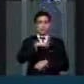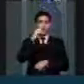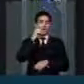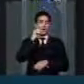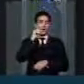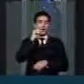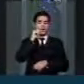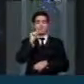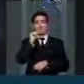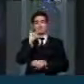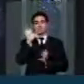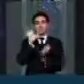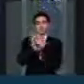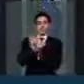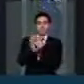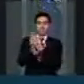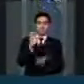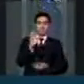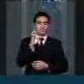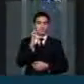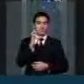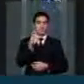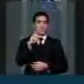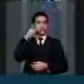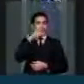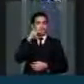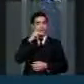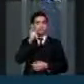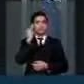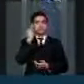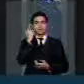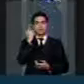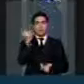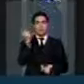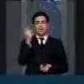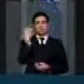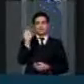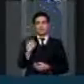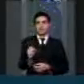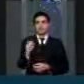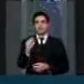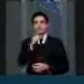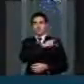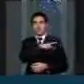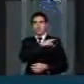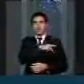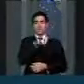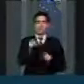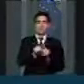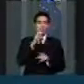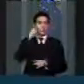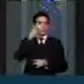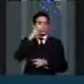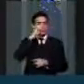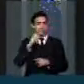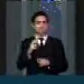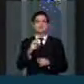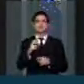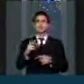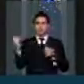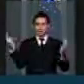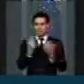Alagoas, Pernambuco, Paraíba, Ceará, Sergipe, Piauí e Rio Grande do Norte foram afetados